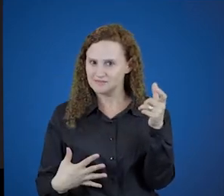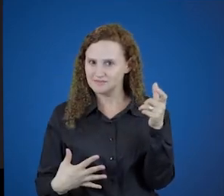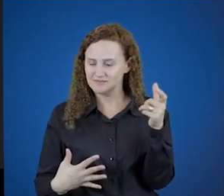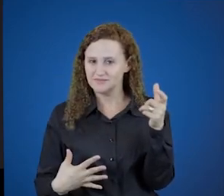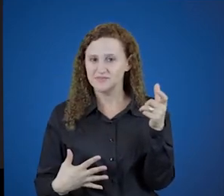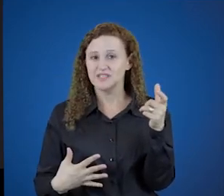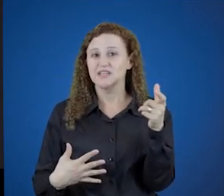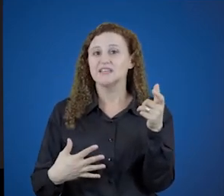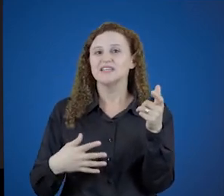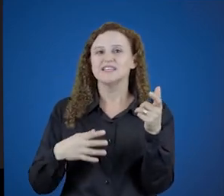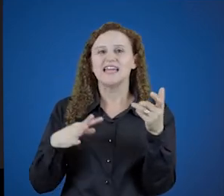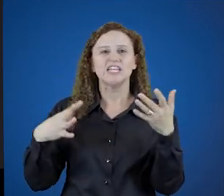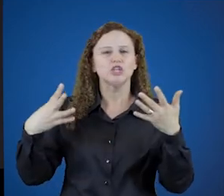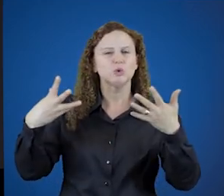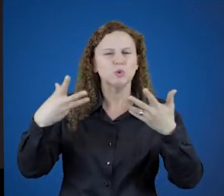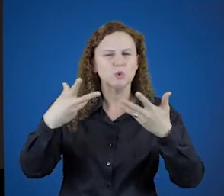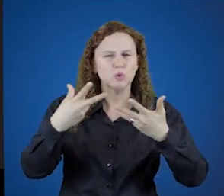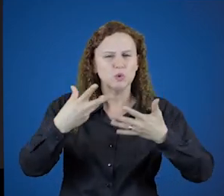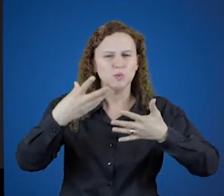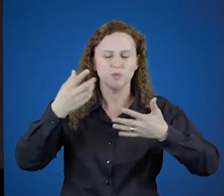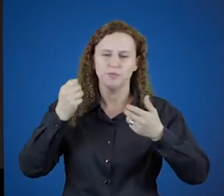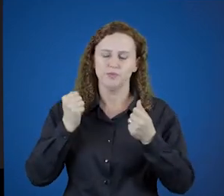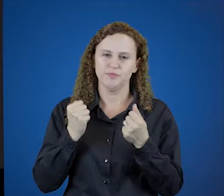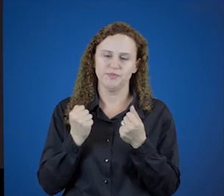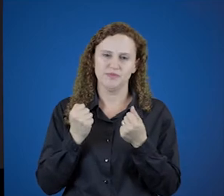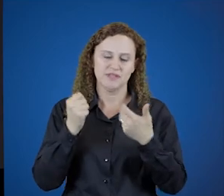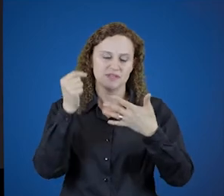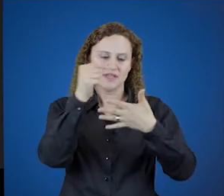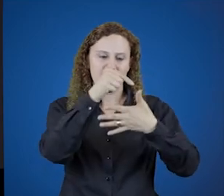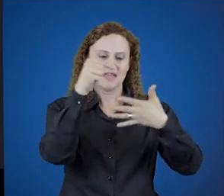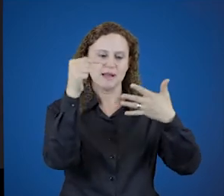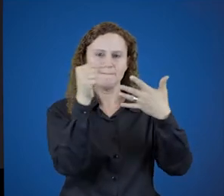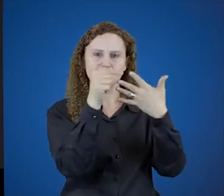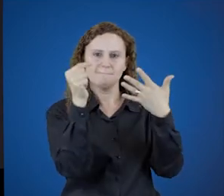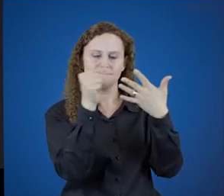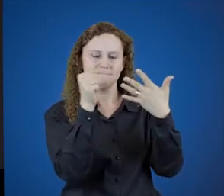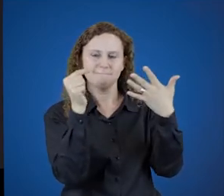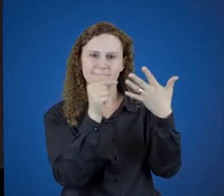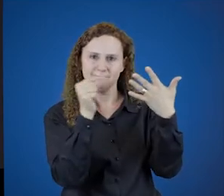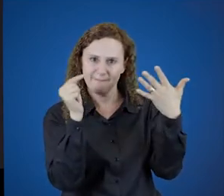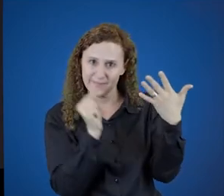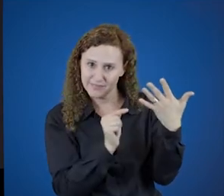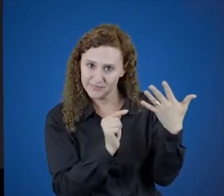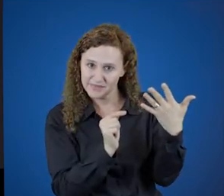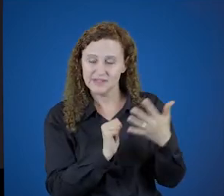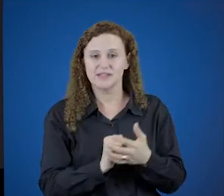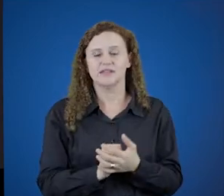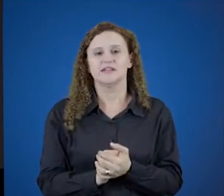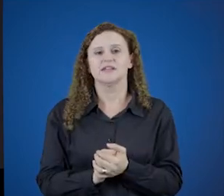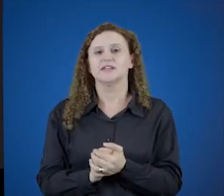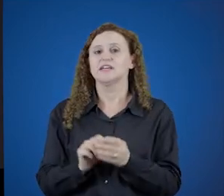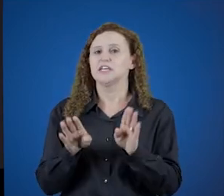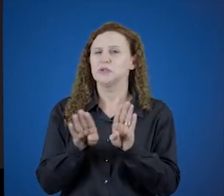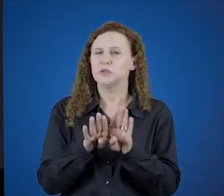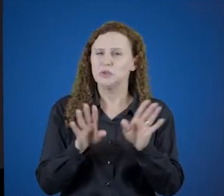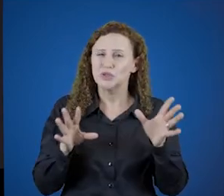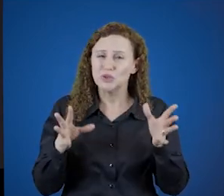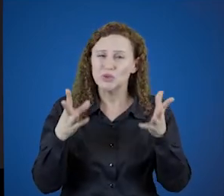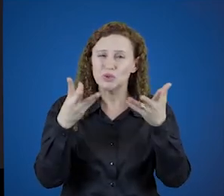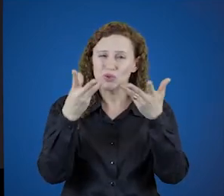puero no acusativo puerum e no